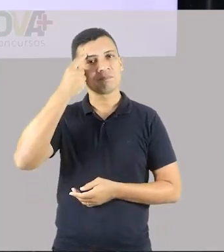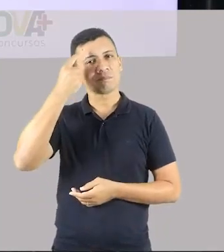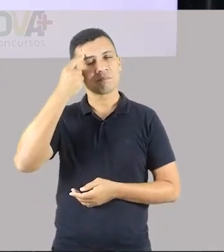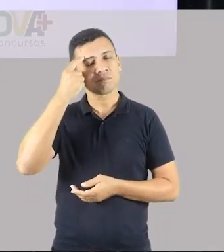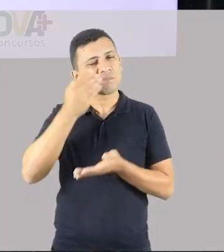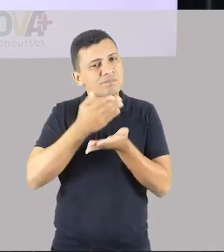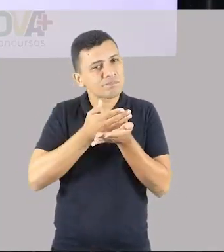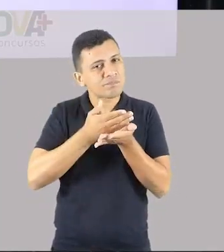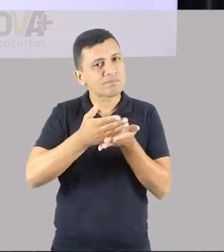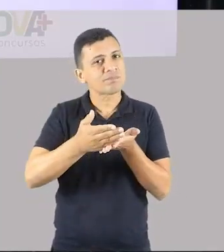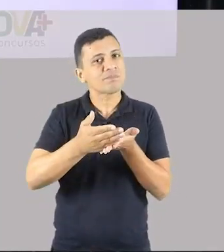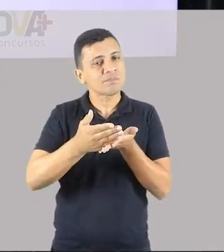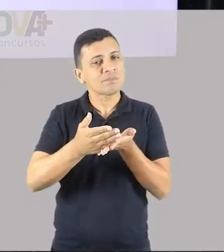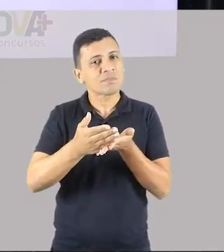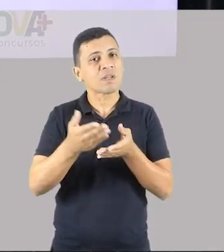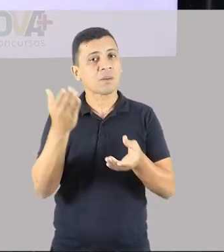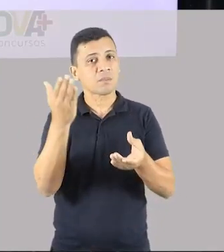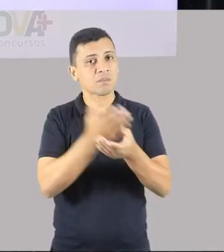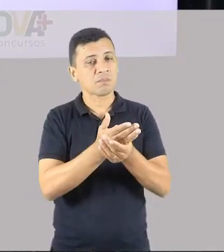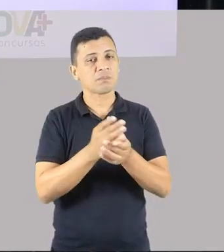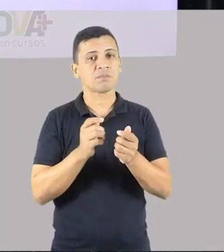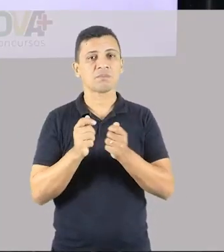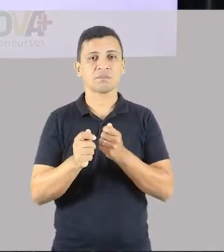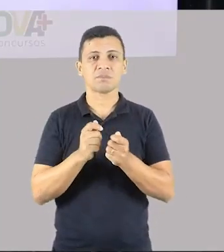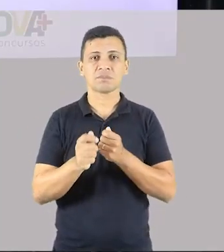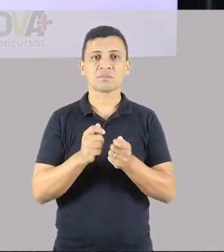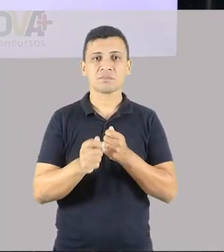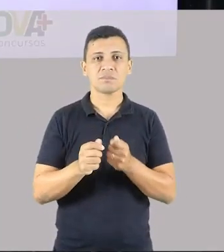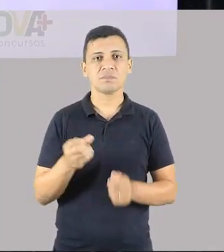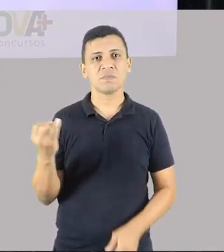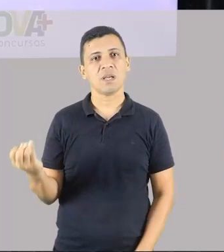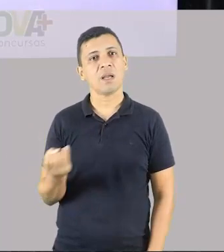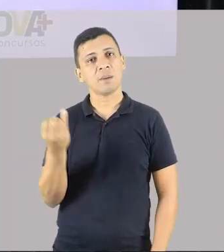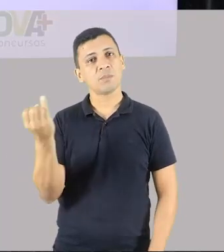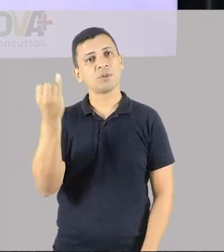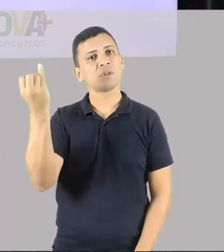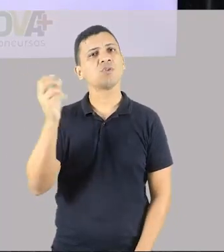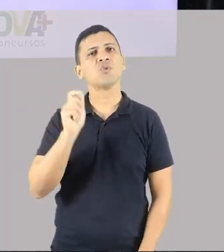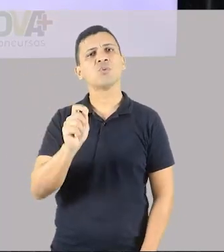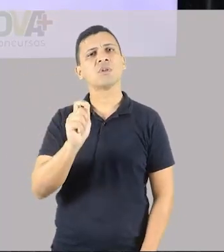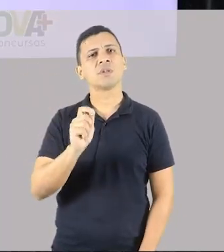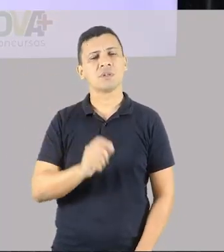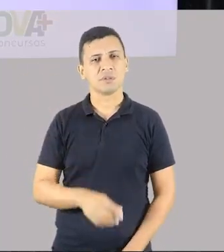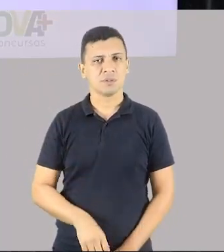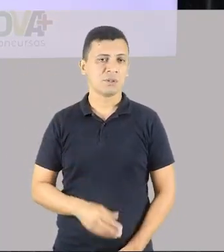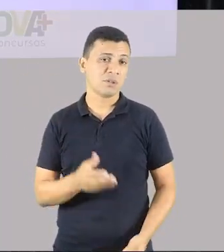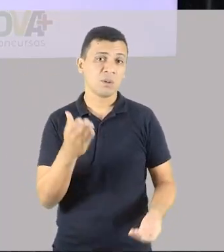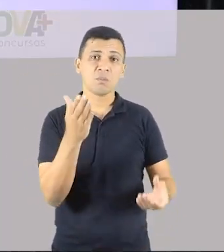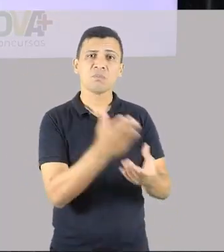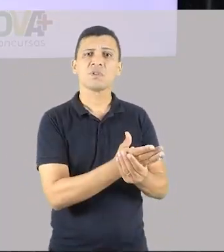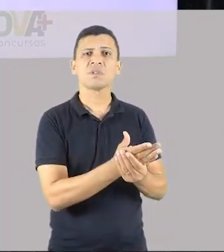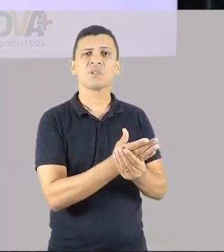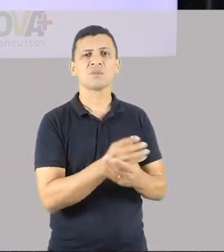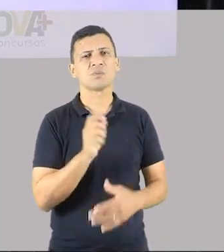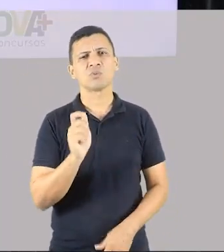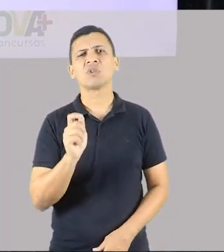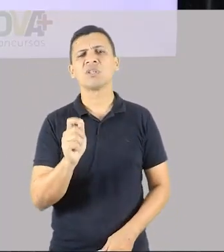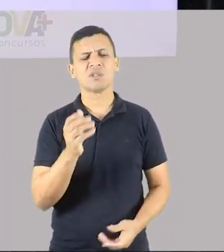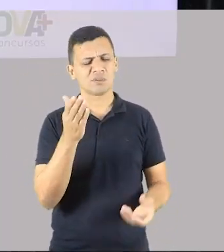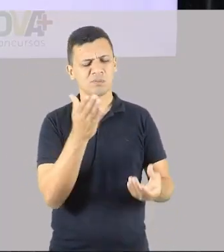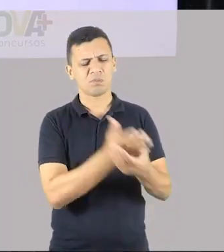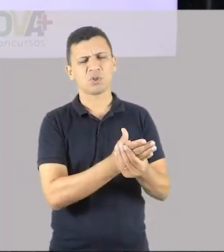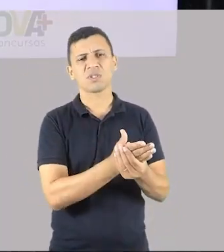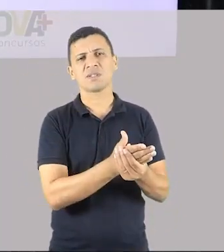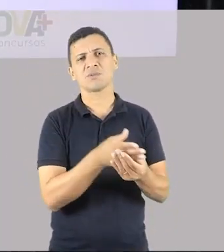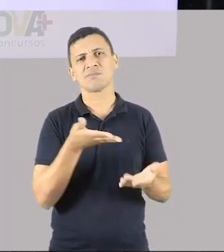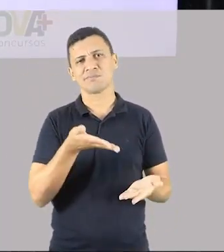bem introdutória sobre o processo administrativo, é importante relembrar o que é um processo em si. O